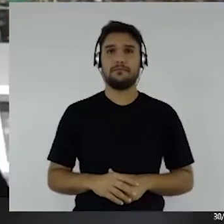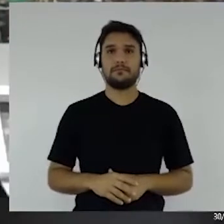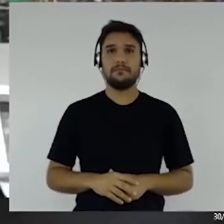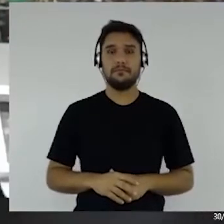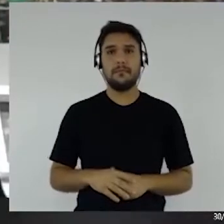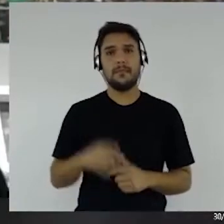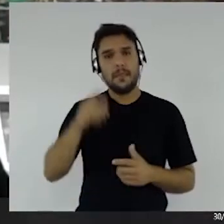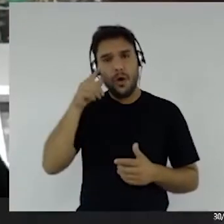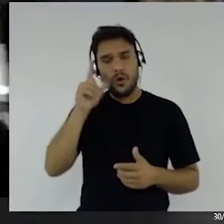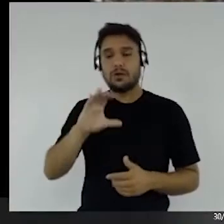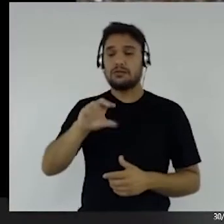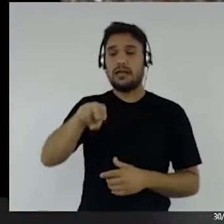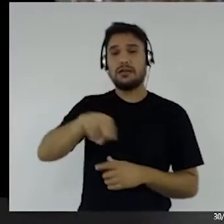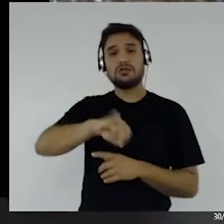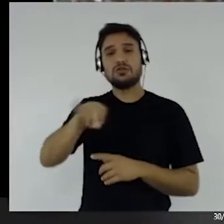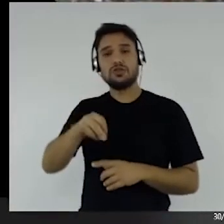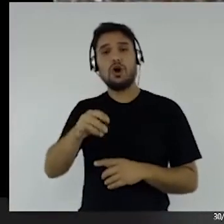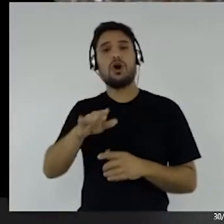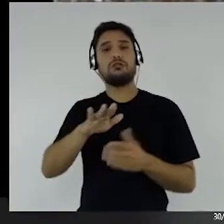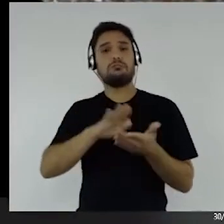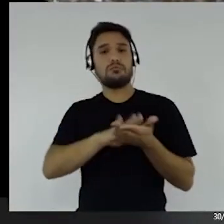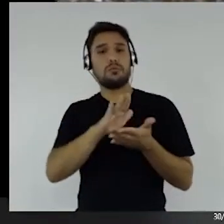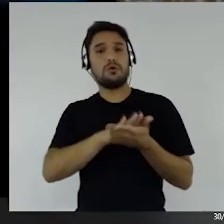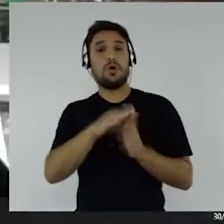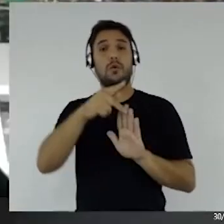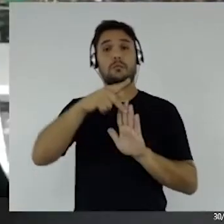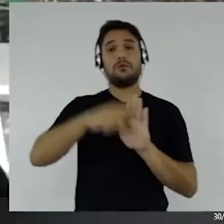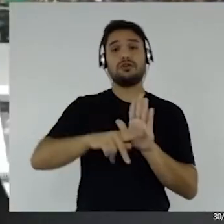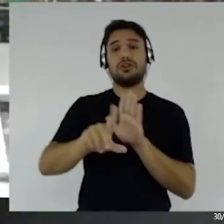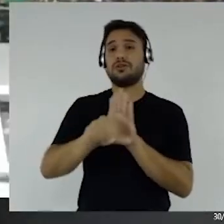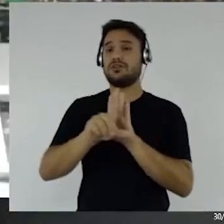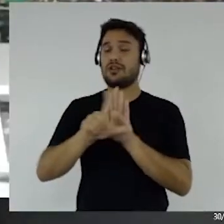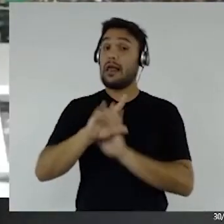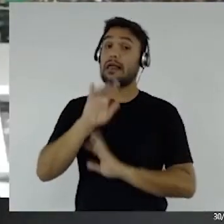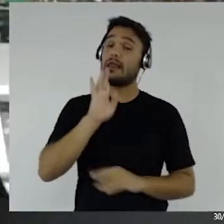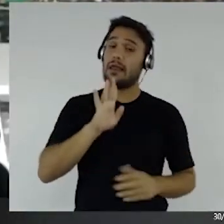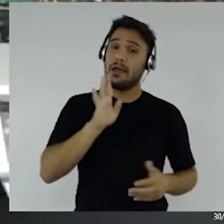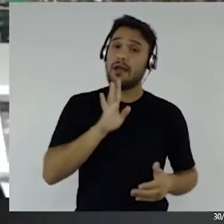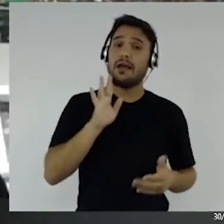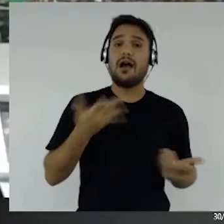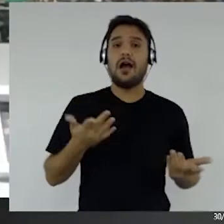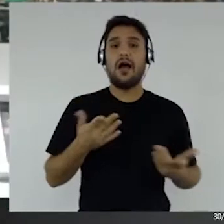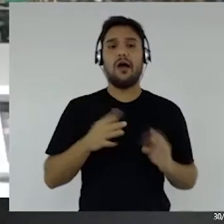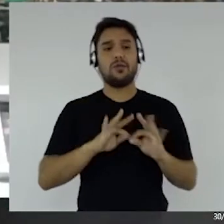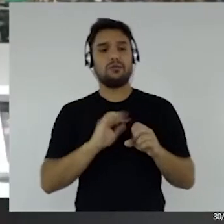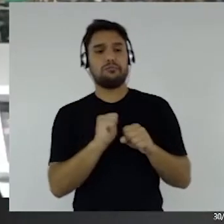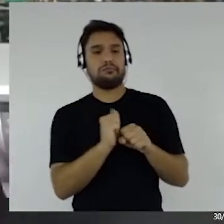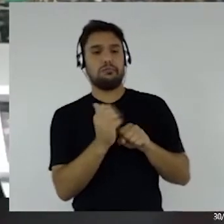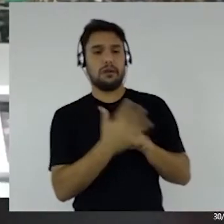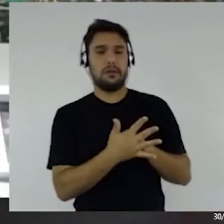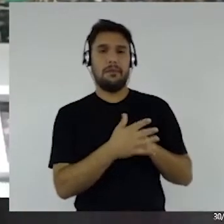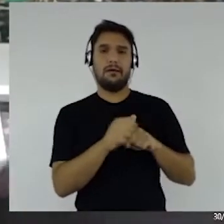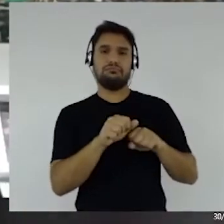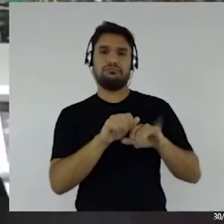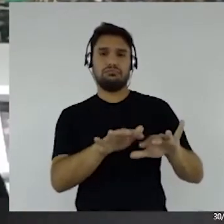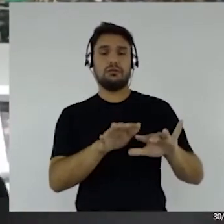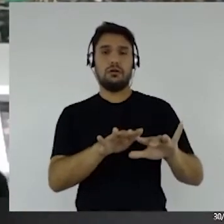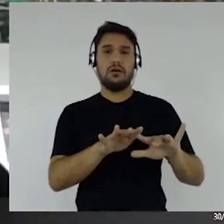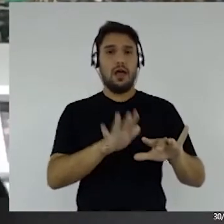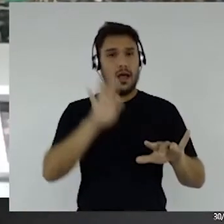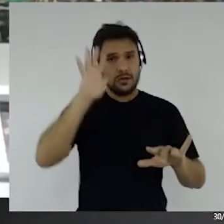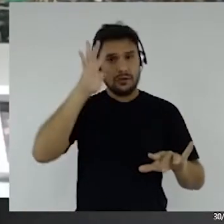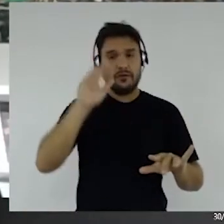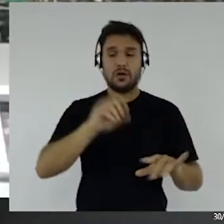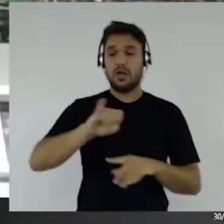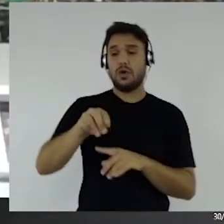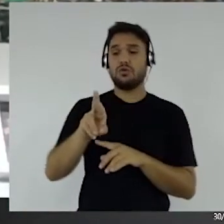Ontem o CNJ encaminhou está encaminhando um projeto de lei. Então, acho que olha que bacana, né? De toda essa pandemia, se inquietou que o júri precisa